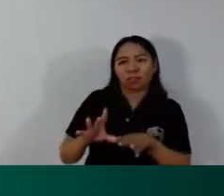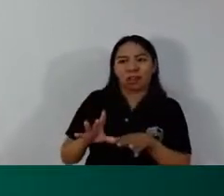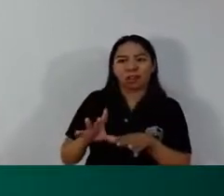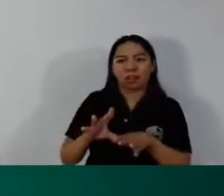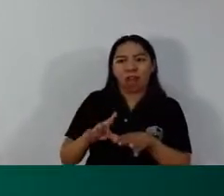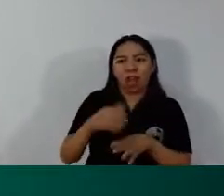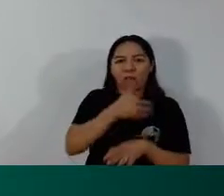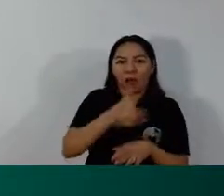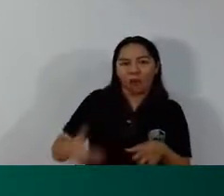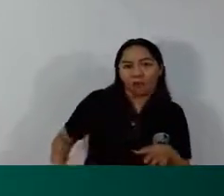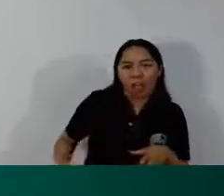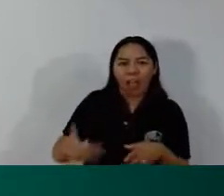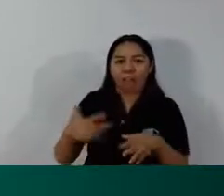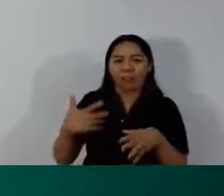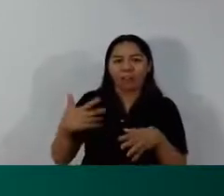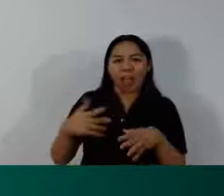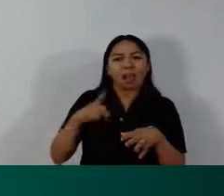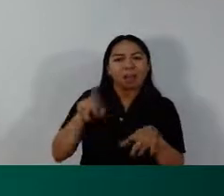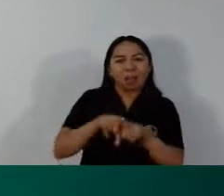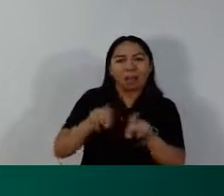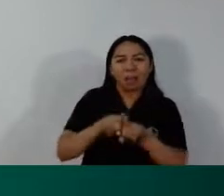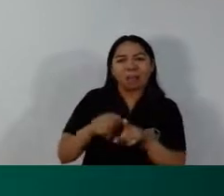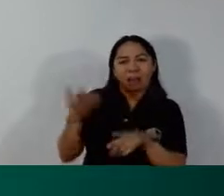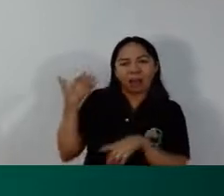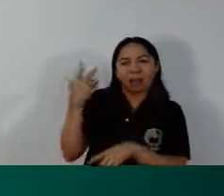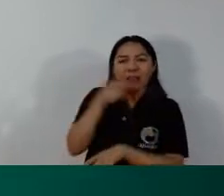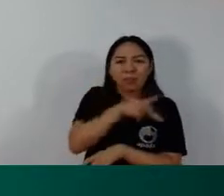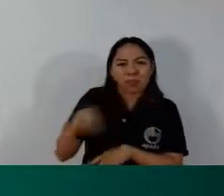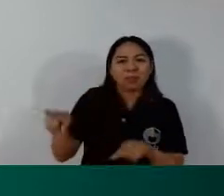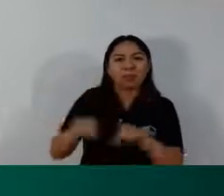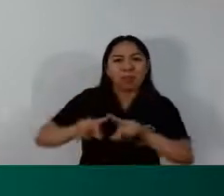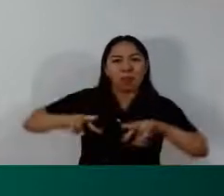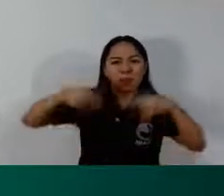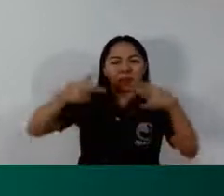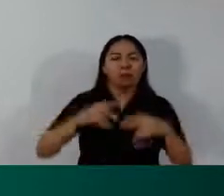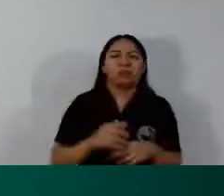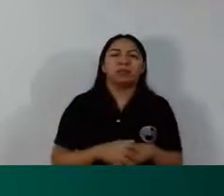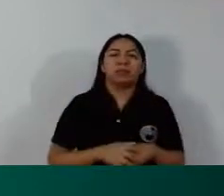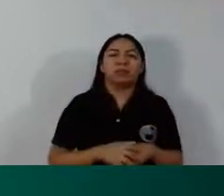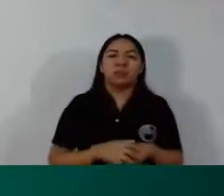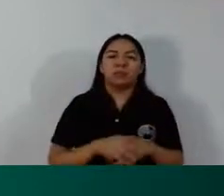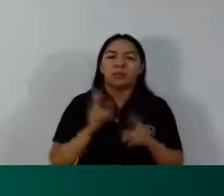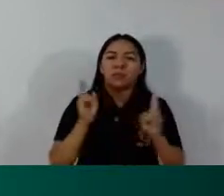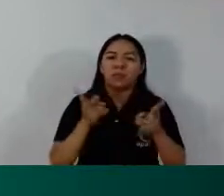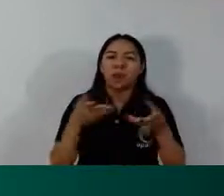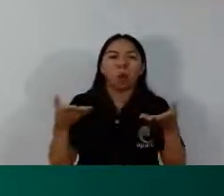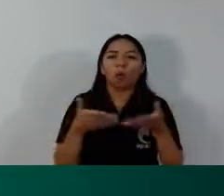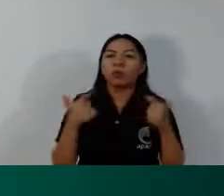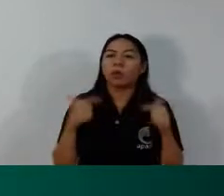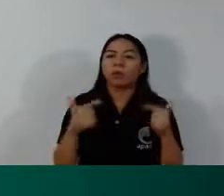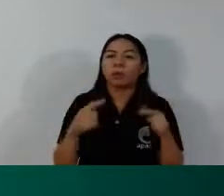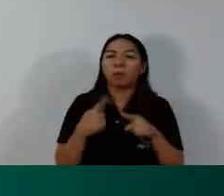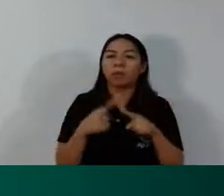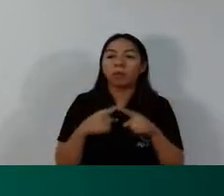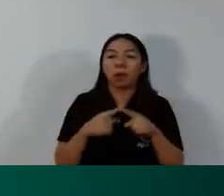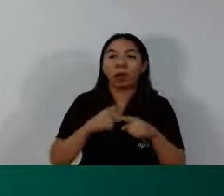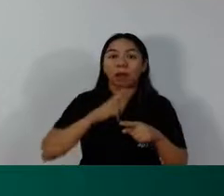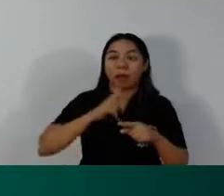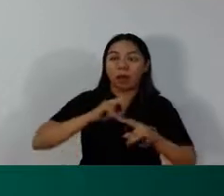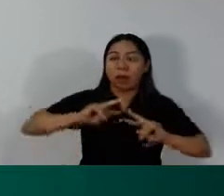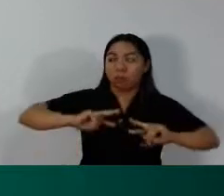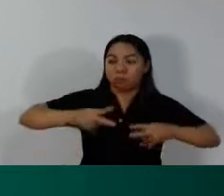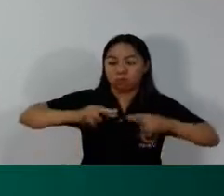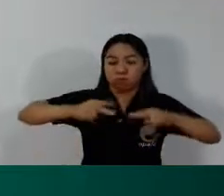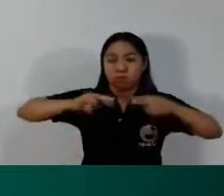nesse governo que aumentava não no outro governo sobre o metalom gostava de novo Jesus comentário hoje em dia não tem mais porque tá aumentando